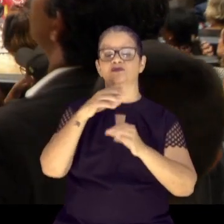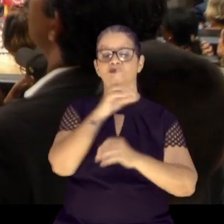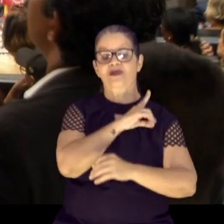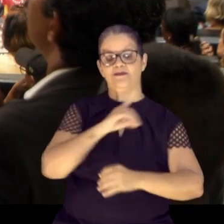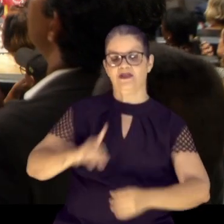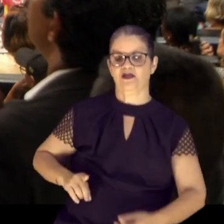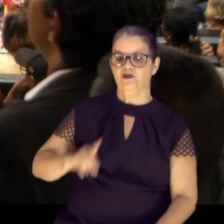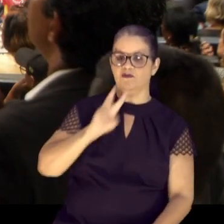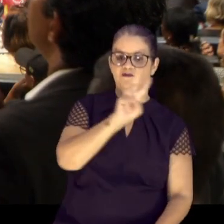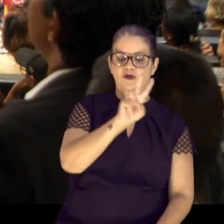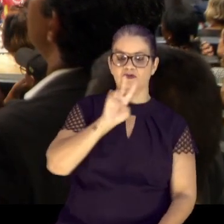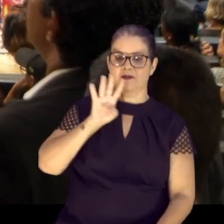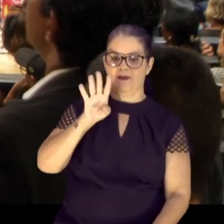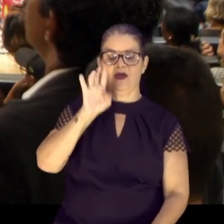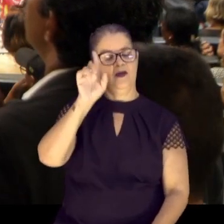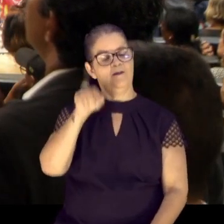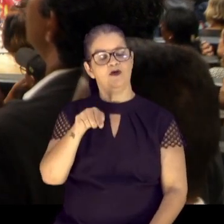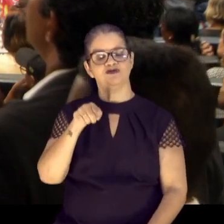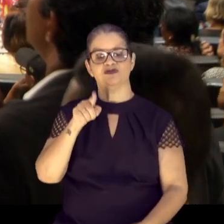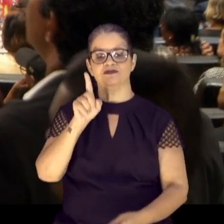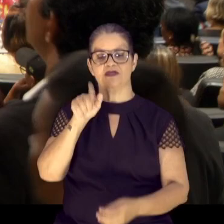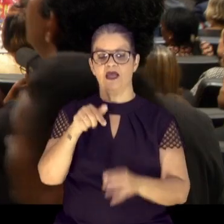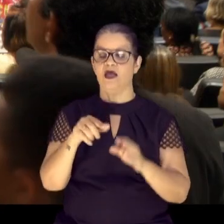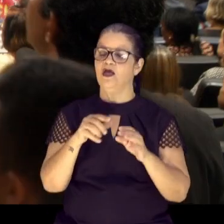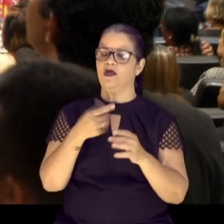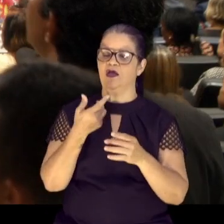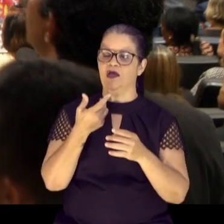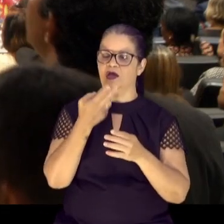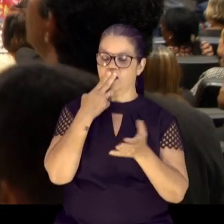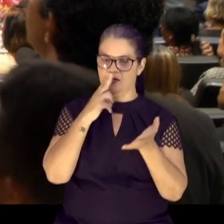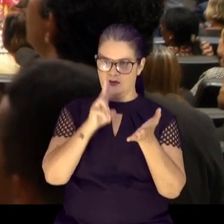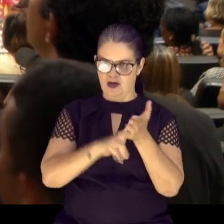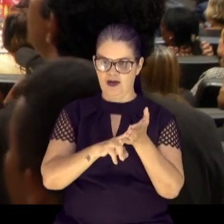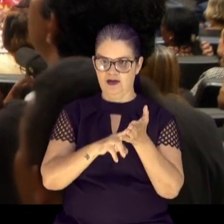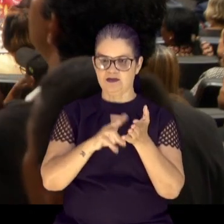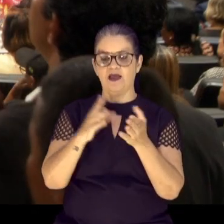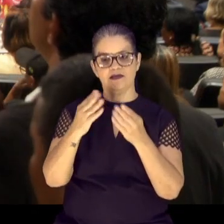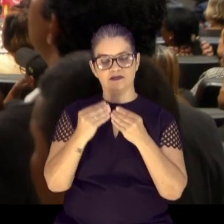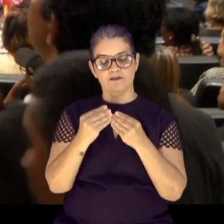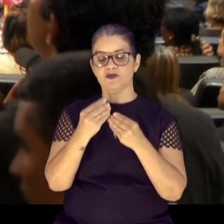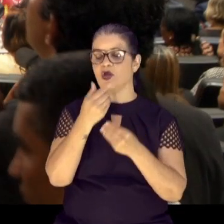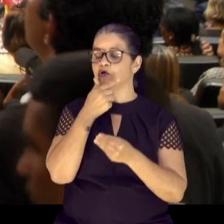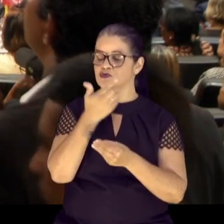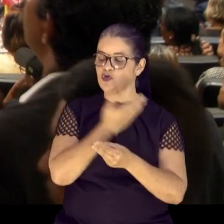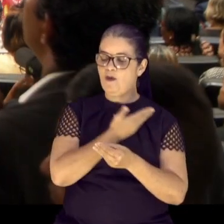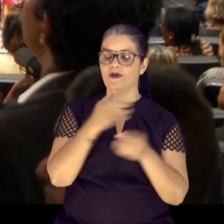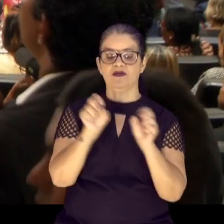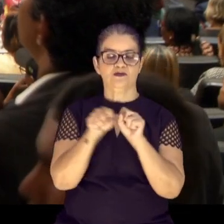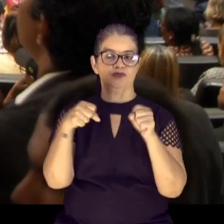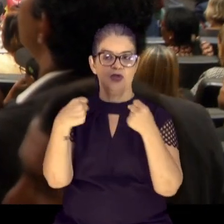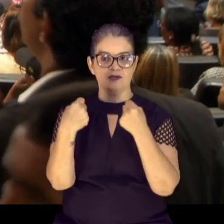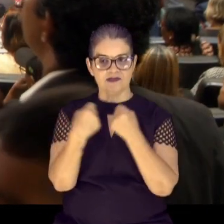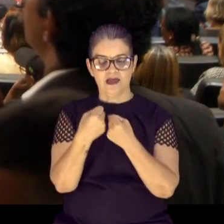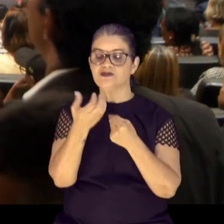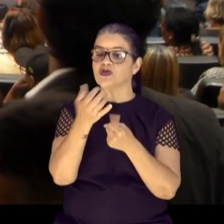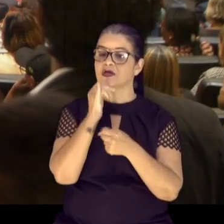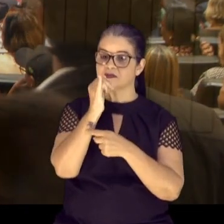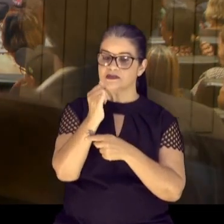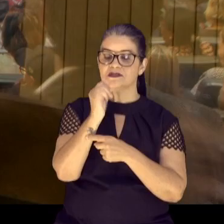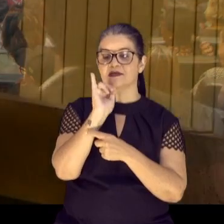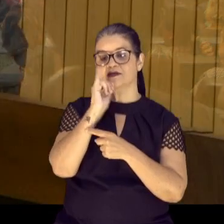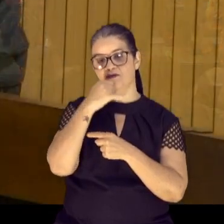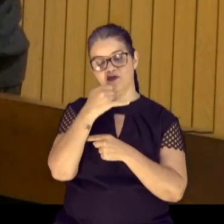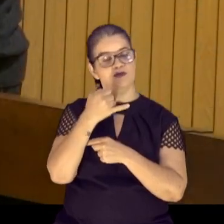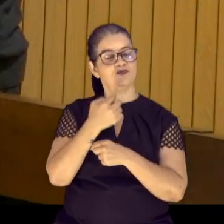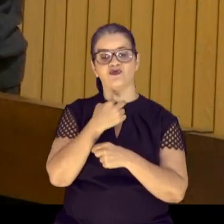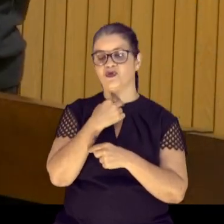É esse o teor da correspondência recebida. Aos companheiros socialistas, quero dizer que, infelizmente,